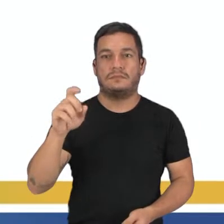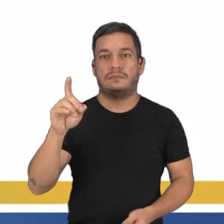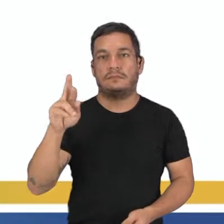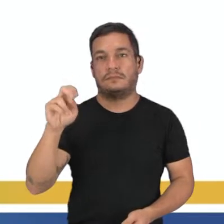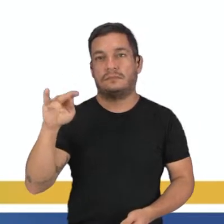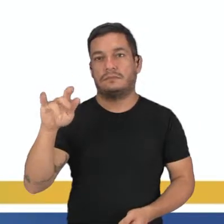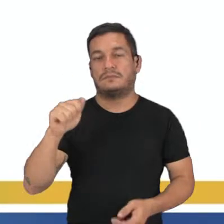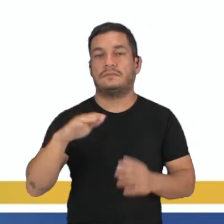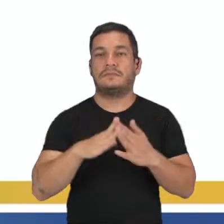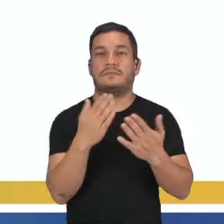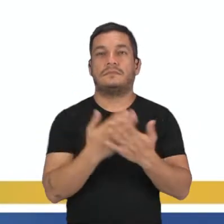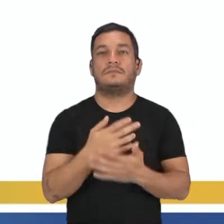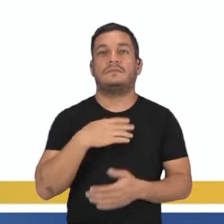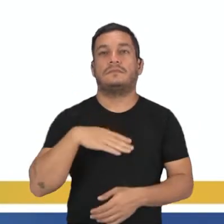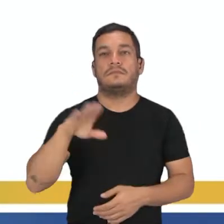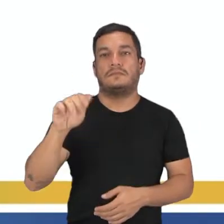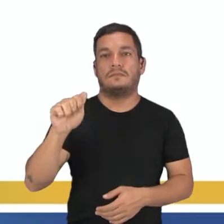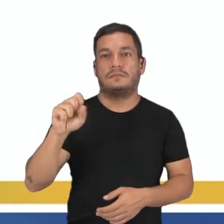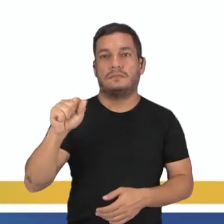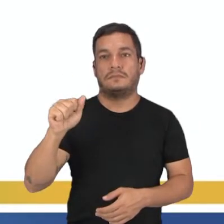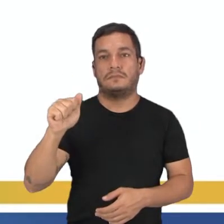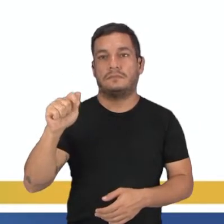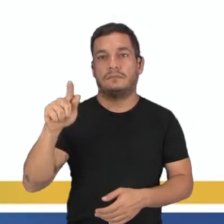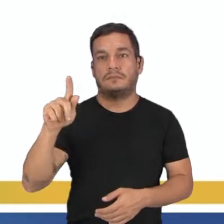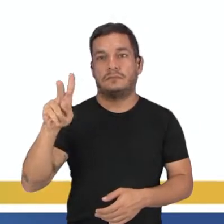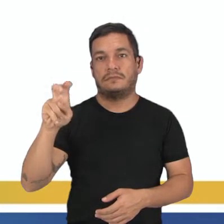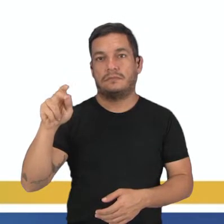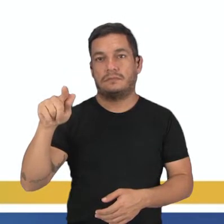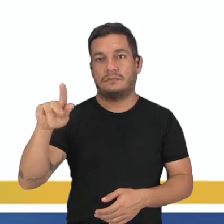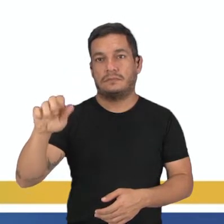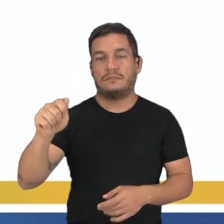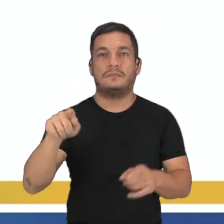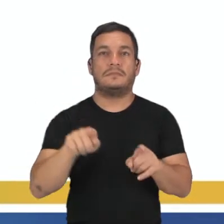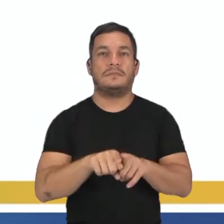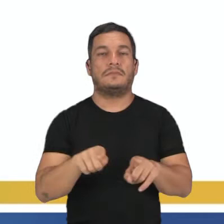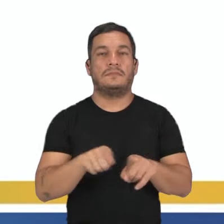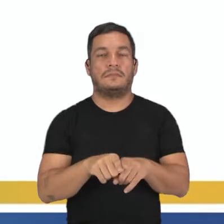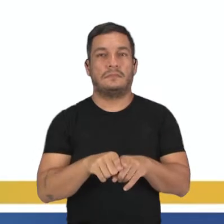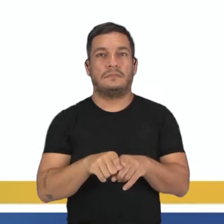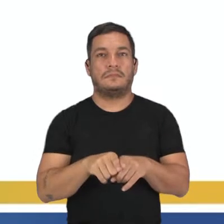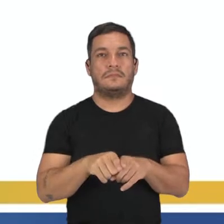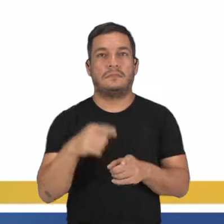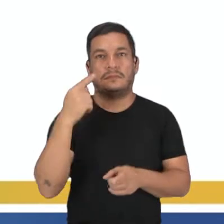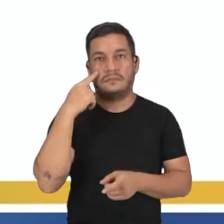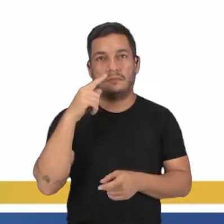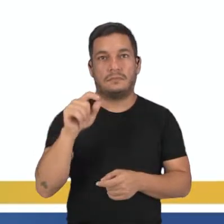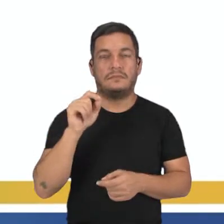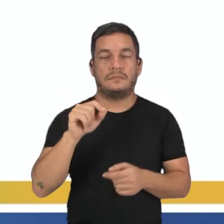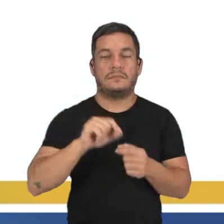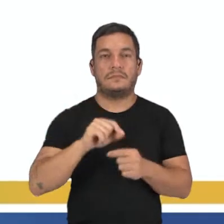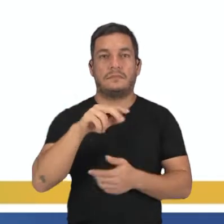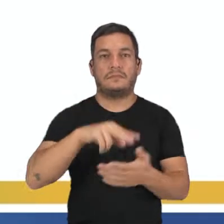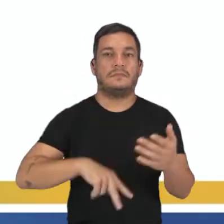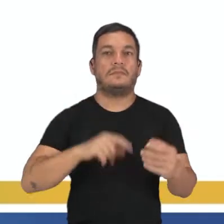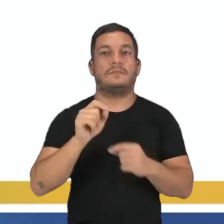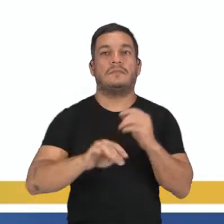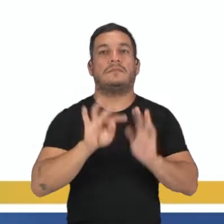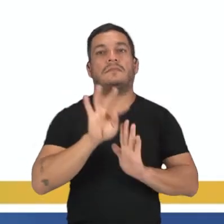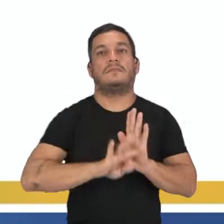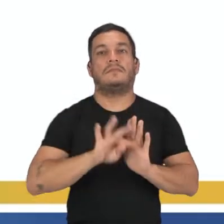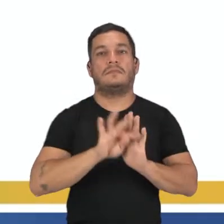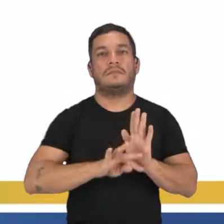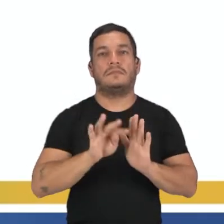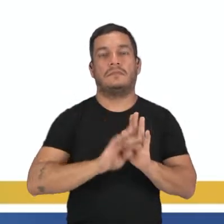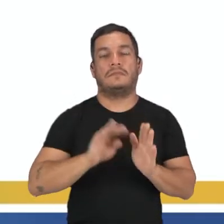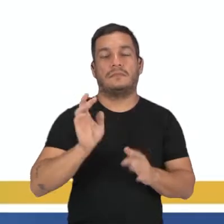Travis lá da escola Padre Carlos casavecchia também vimos e fizemos a leitura de um